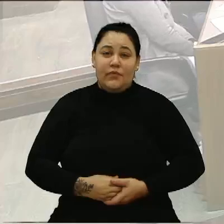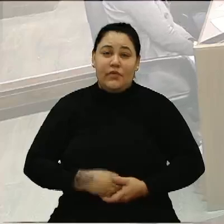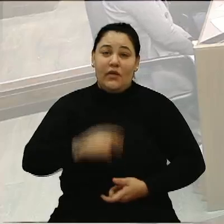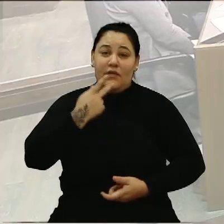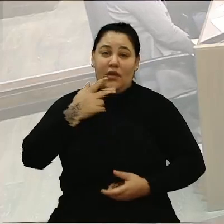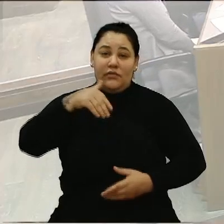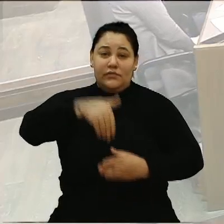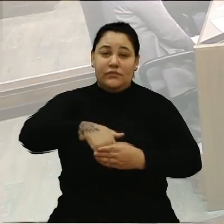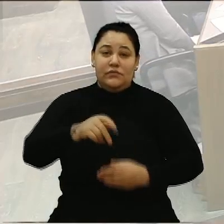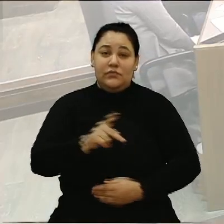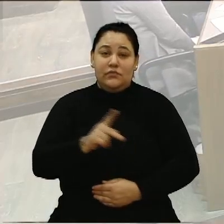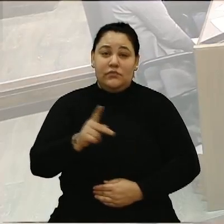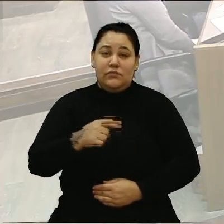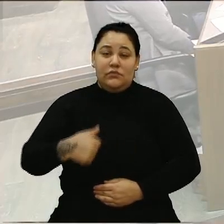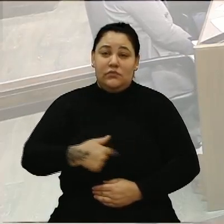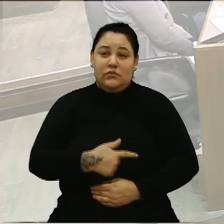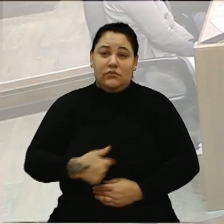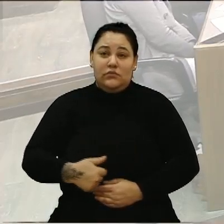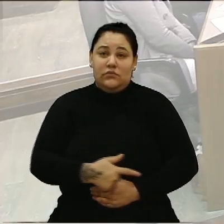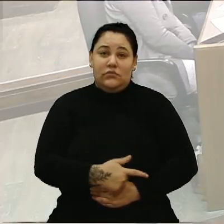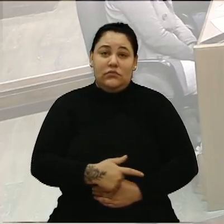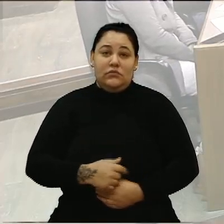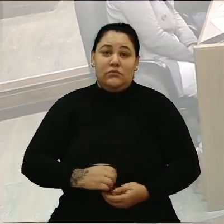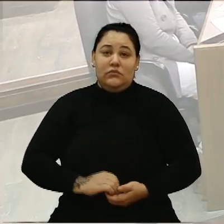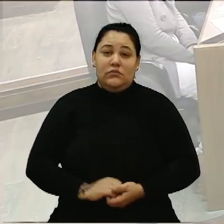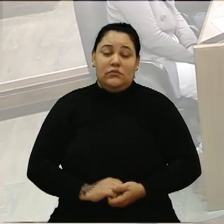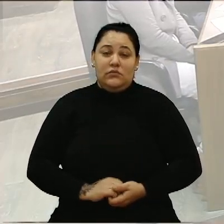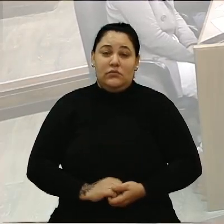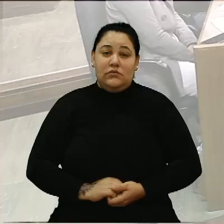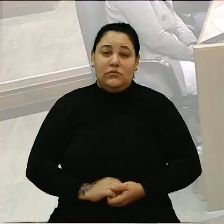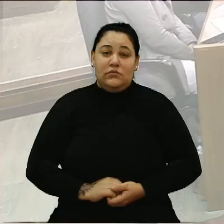Vereador professor Zanquim. Para declarar voto.